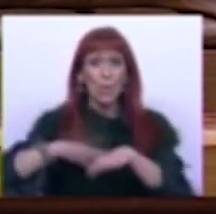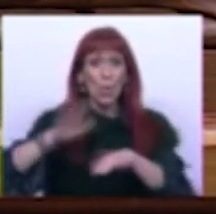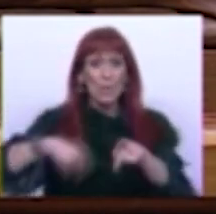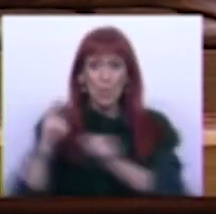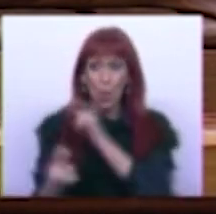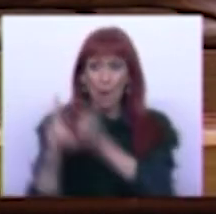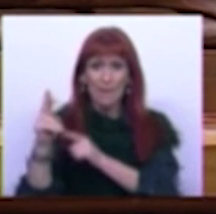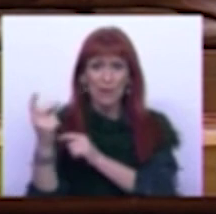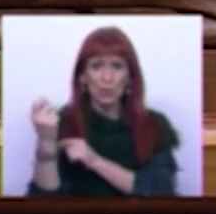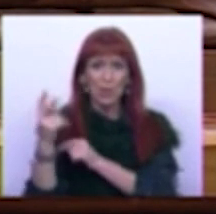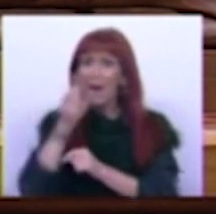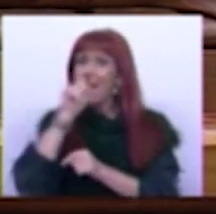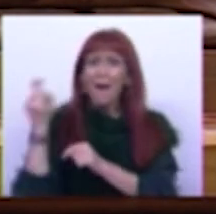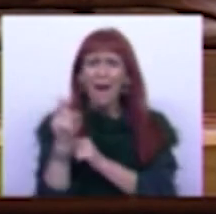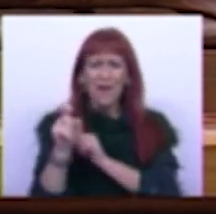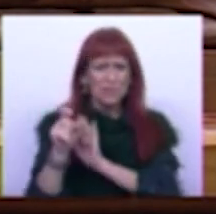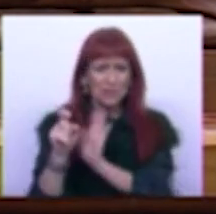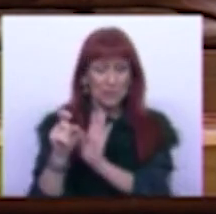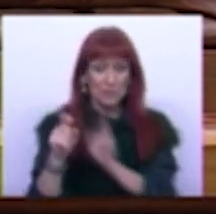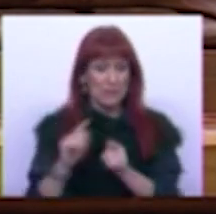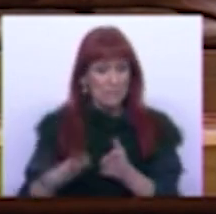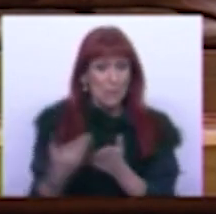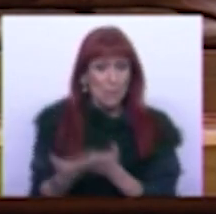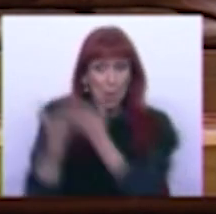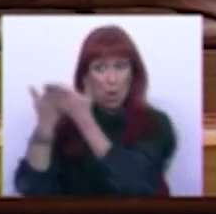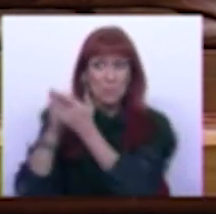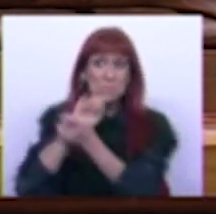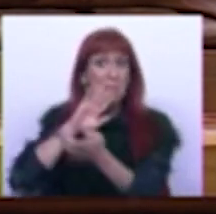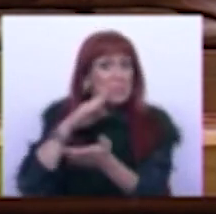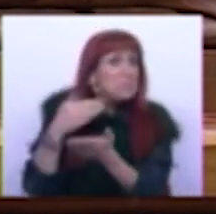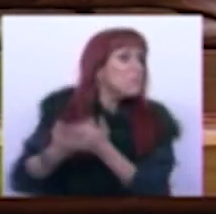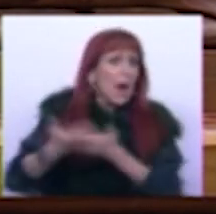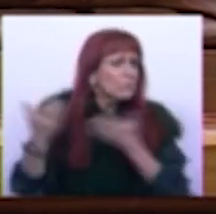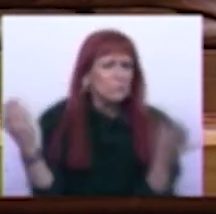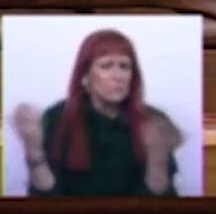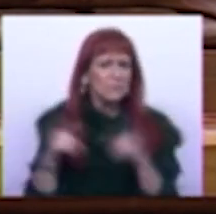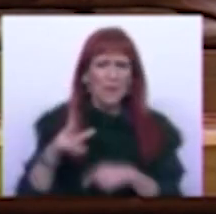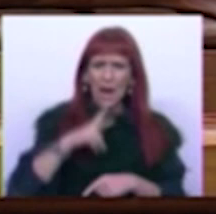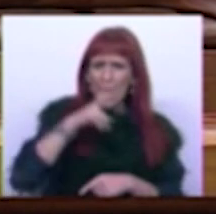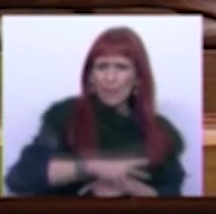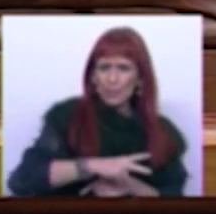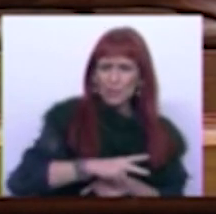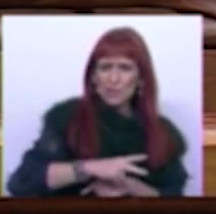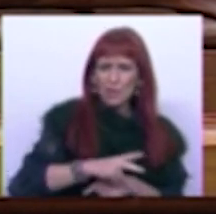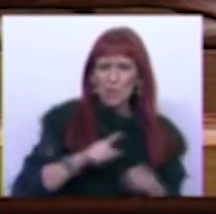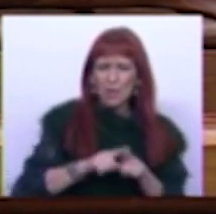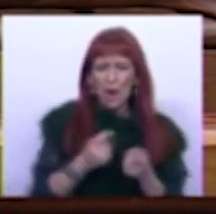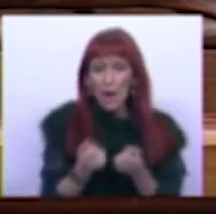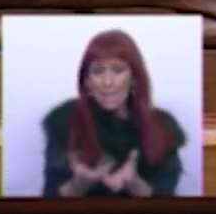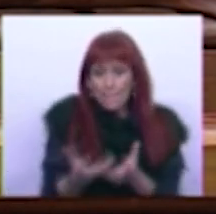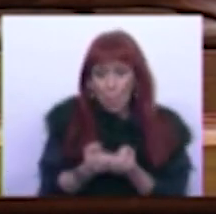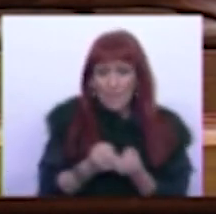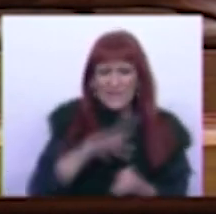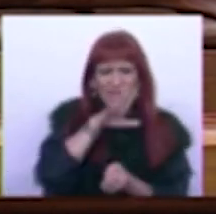do aumento do preço do gás. Esta proposta pode resultar, em Portugal, numa poupança para